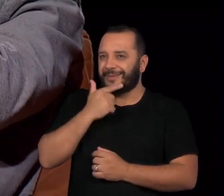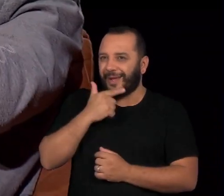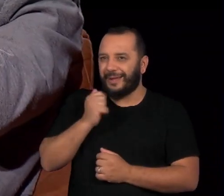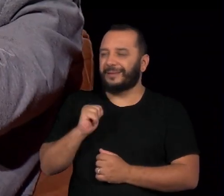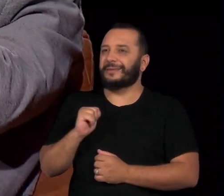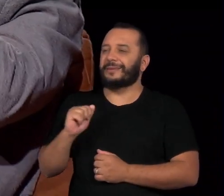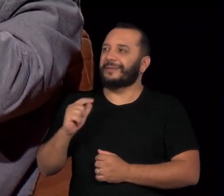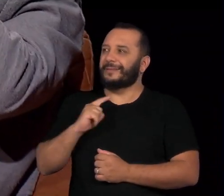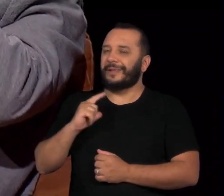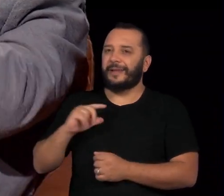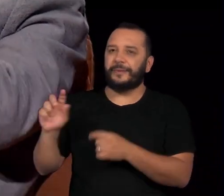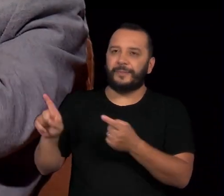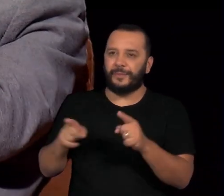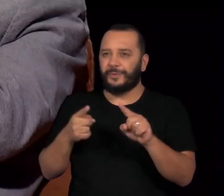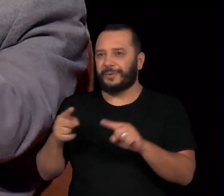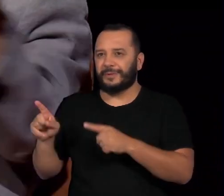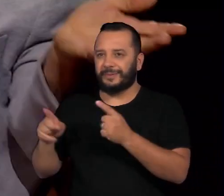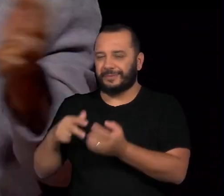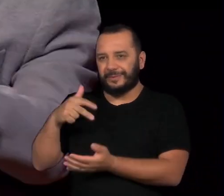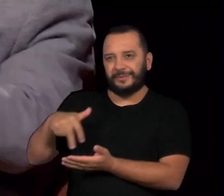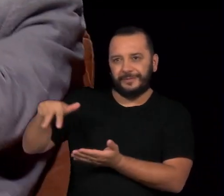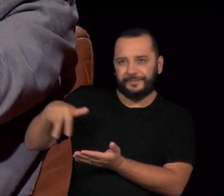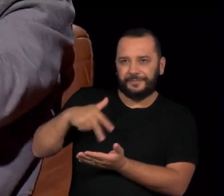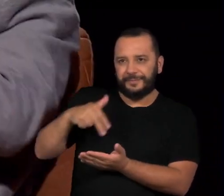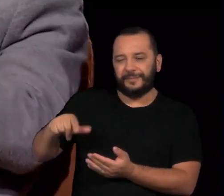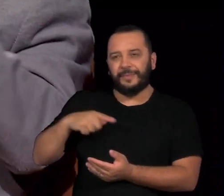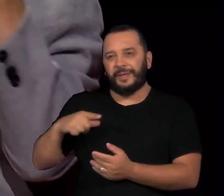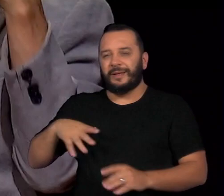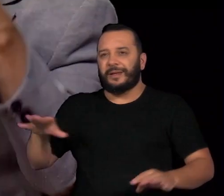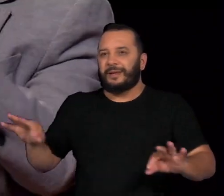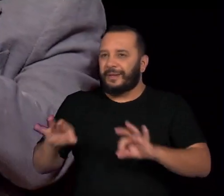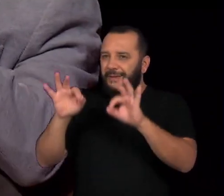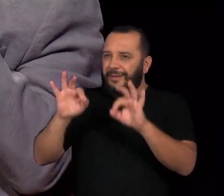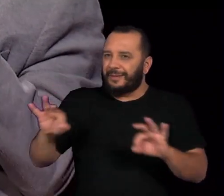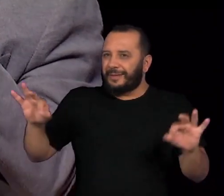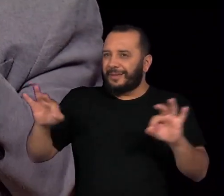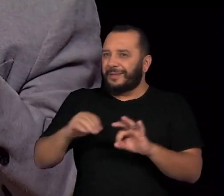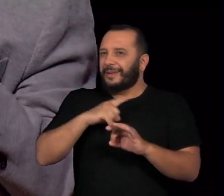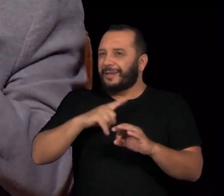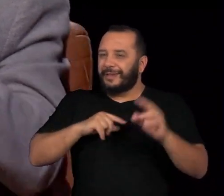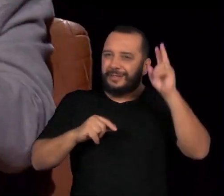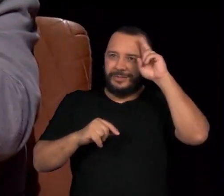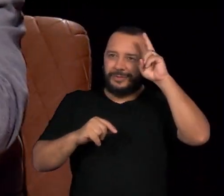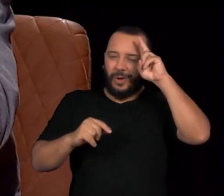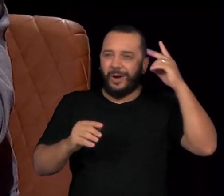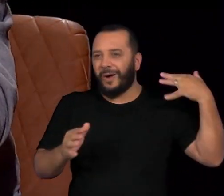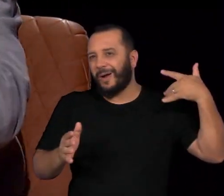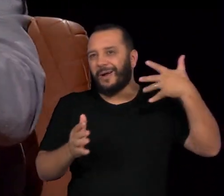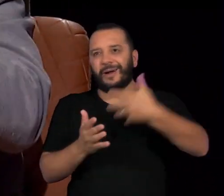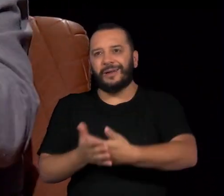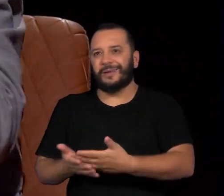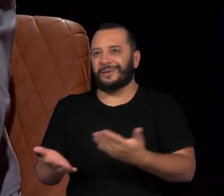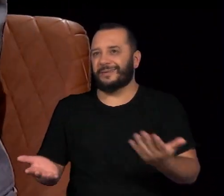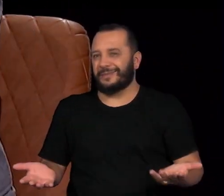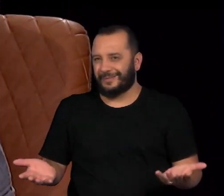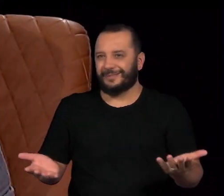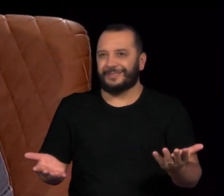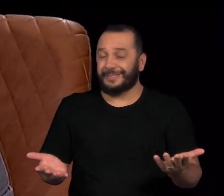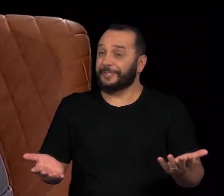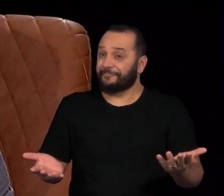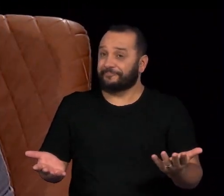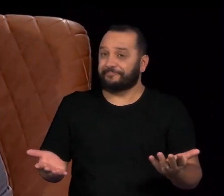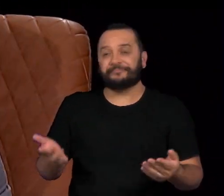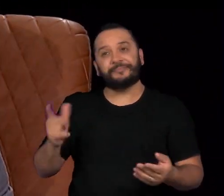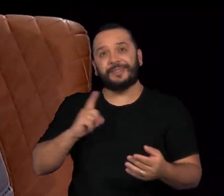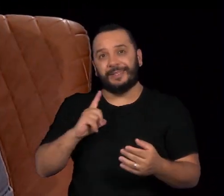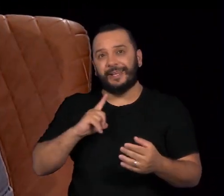tem tem tem a orquestra que toca tem histórias Então existe o o o